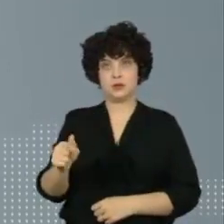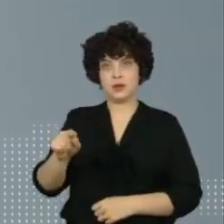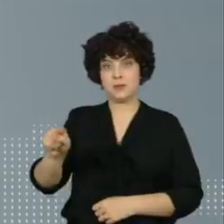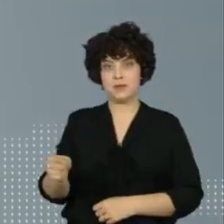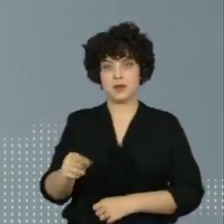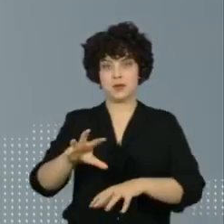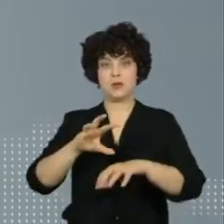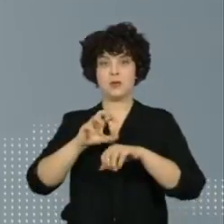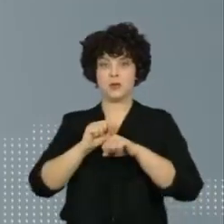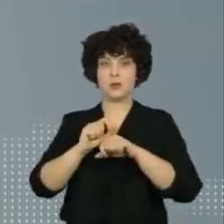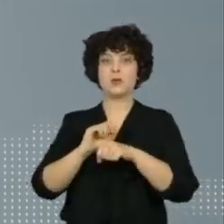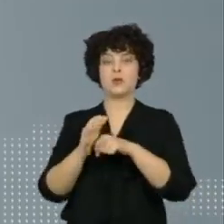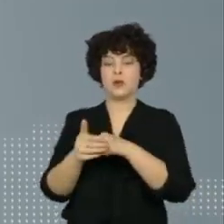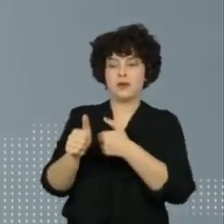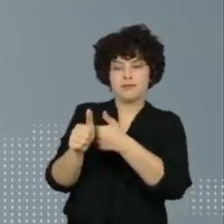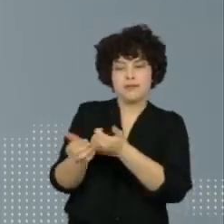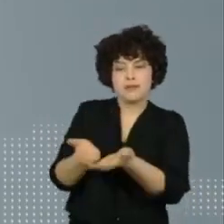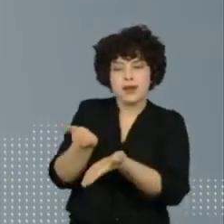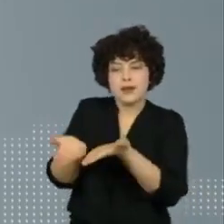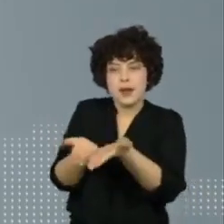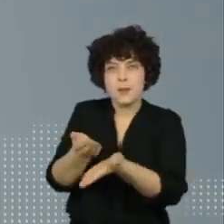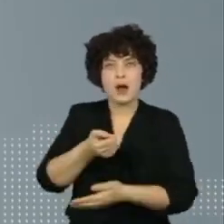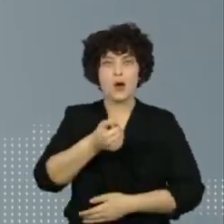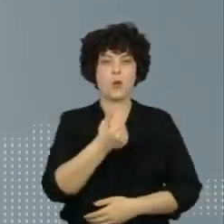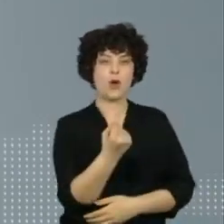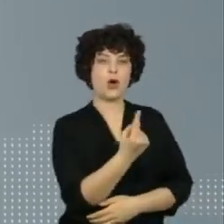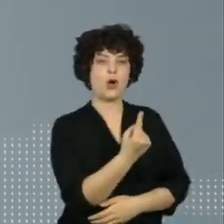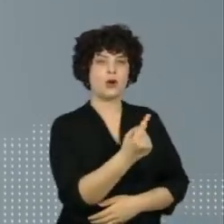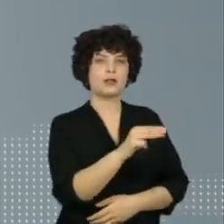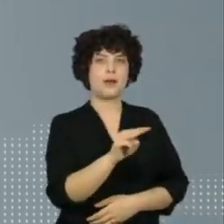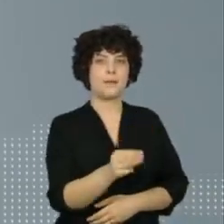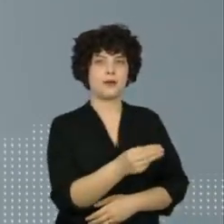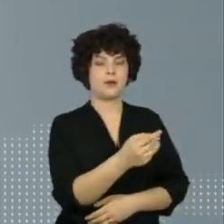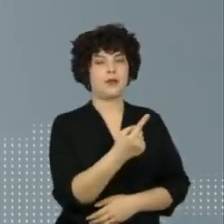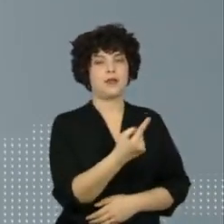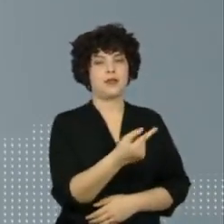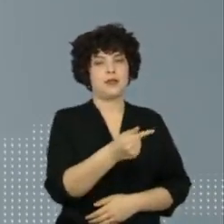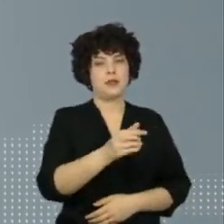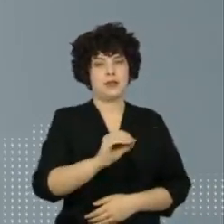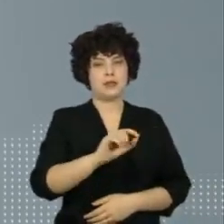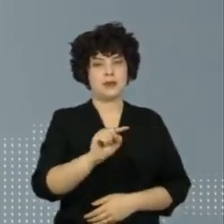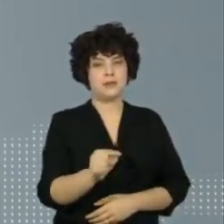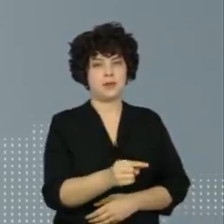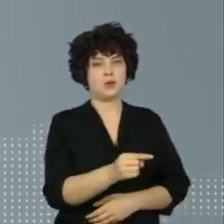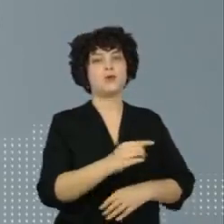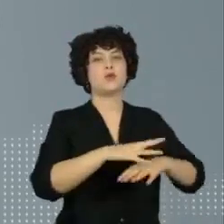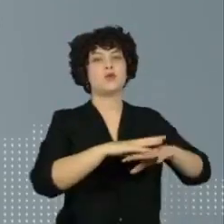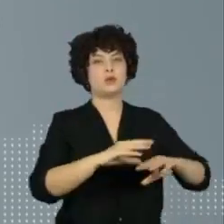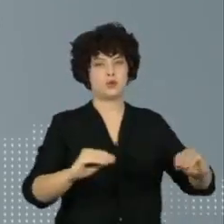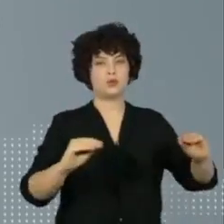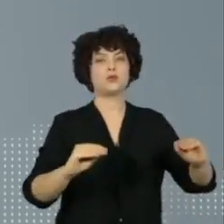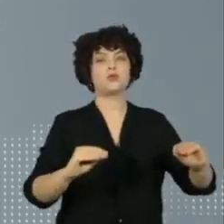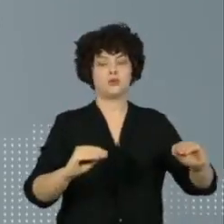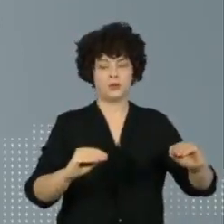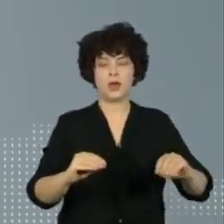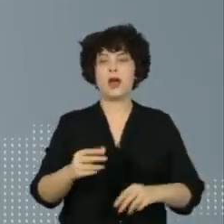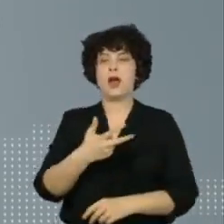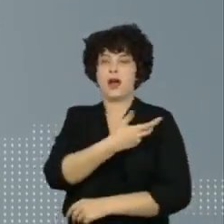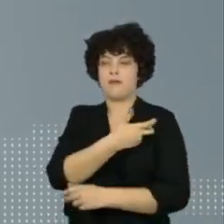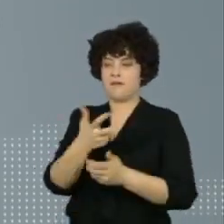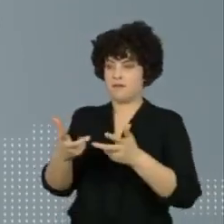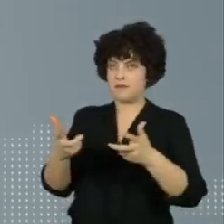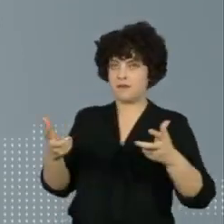o mil pacientes em acompanhamento e quase 11 milhões 170 mil recuperados a